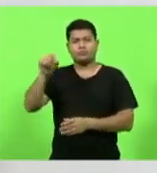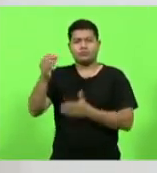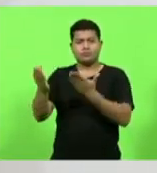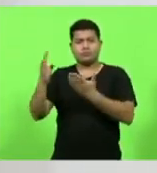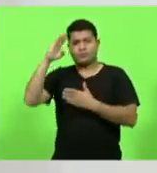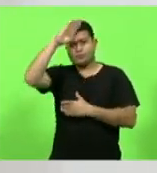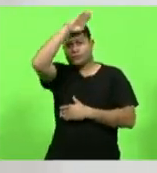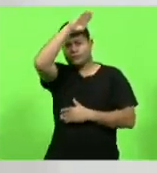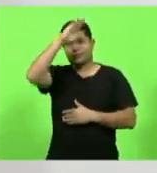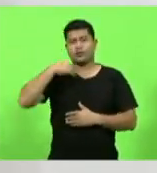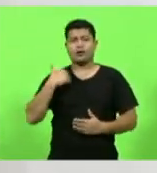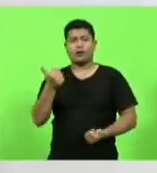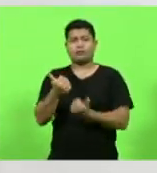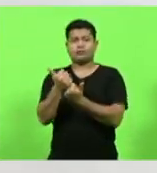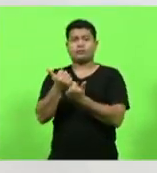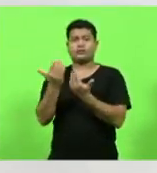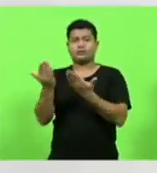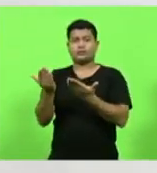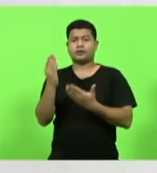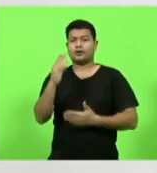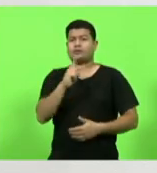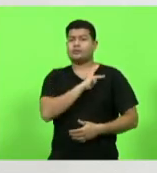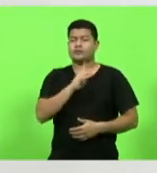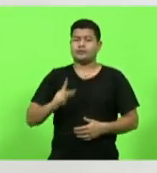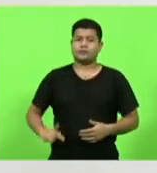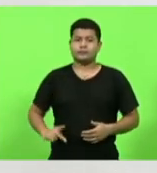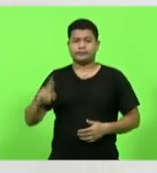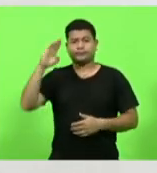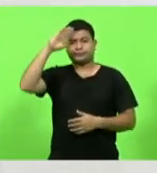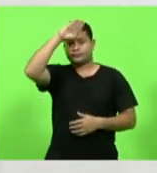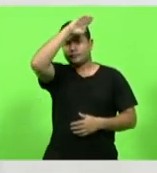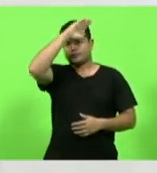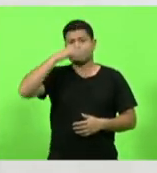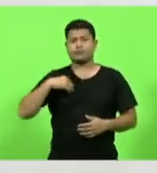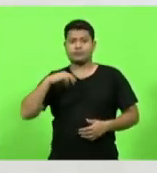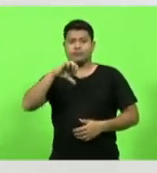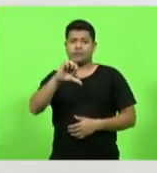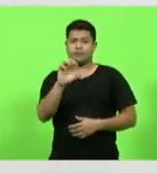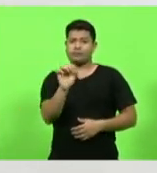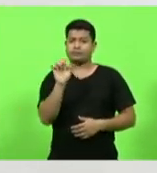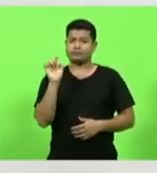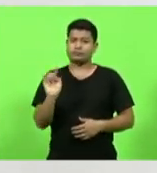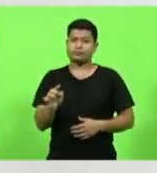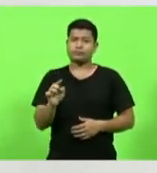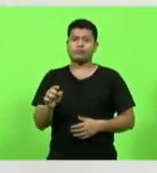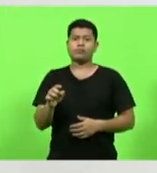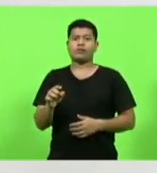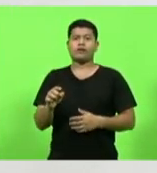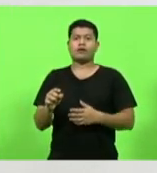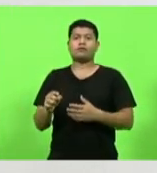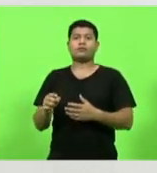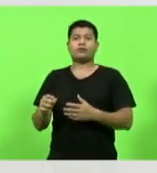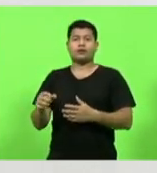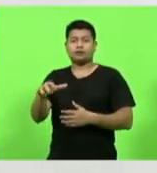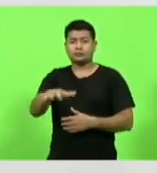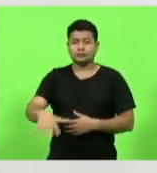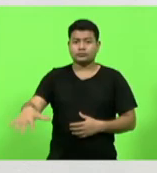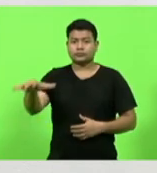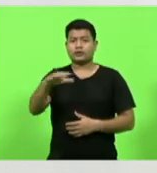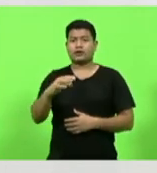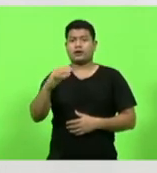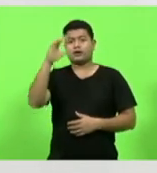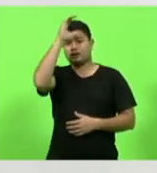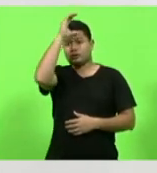que apoiam o presidente Bolsonaro, com os mais de 90 mil criciumenses da cidade da